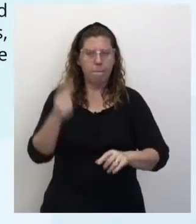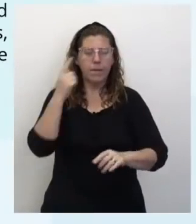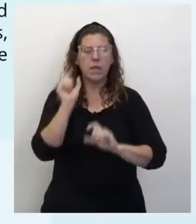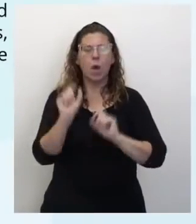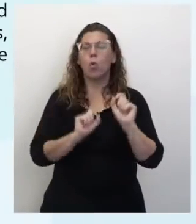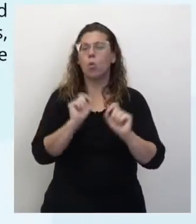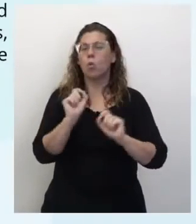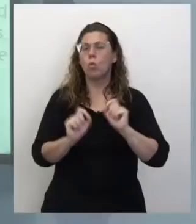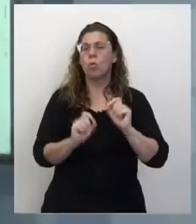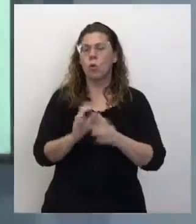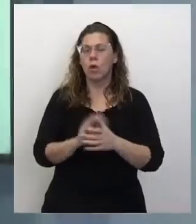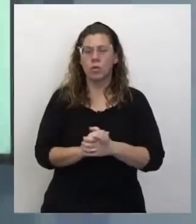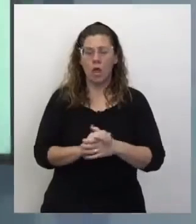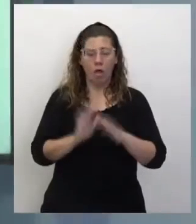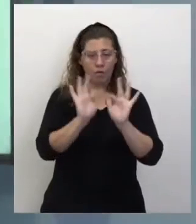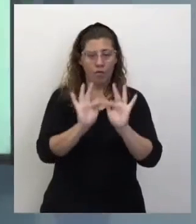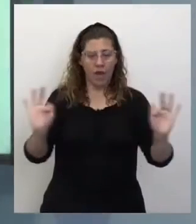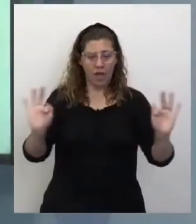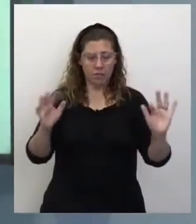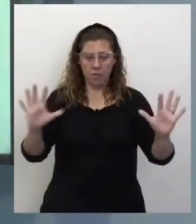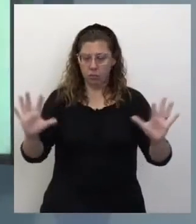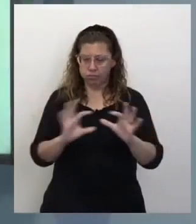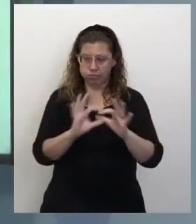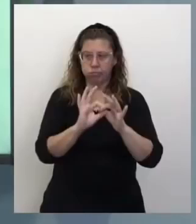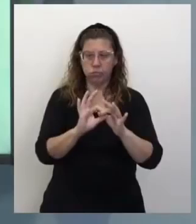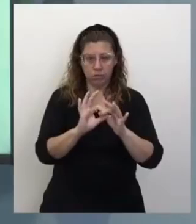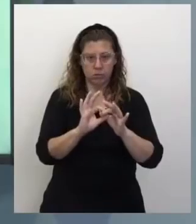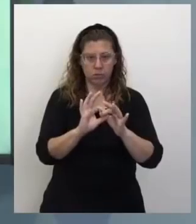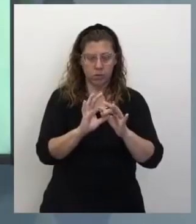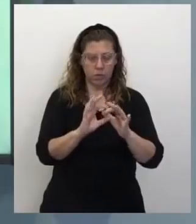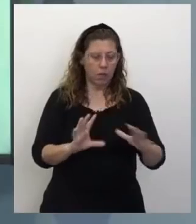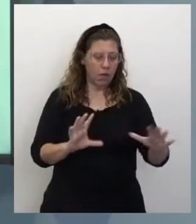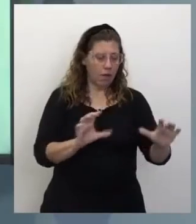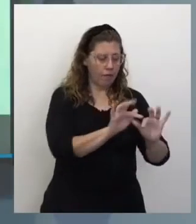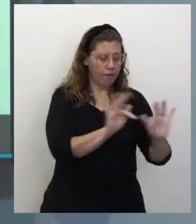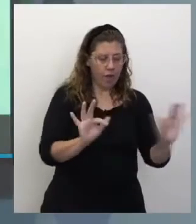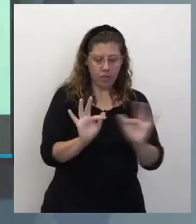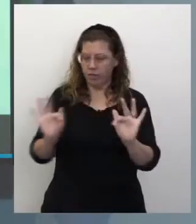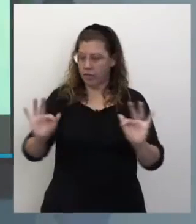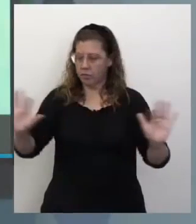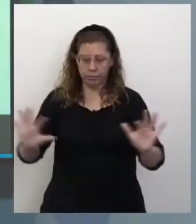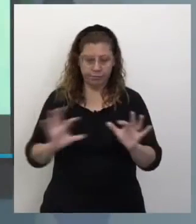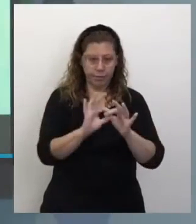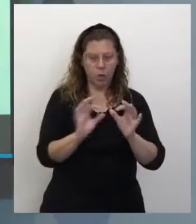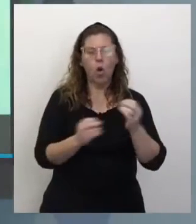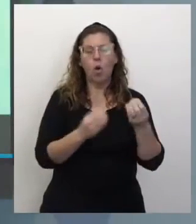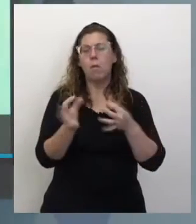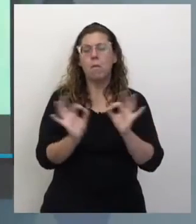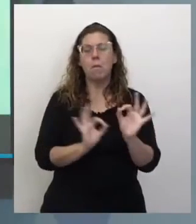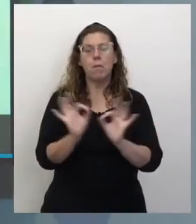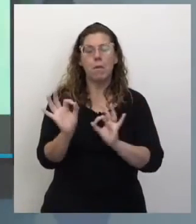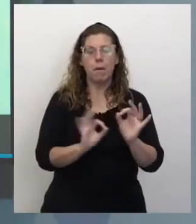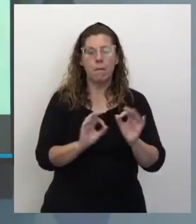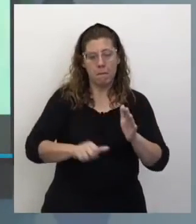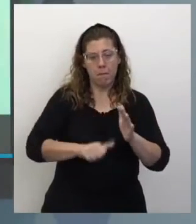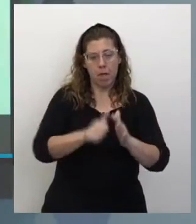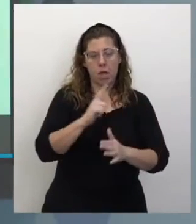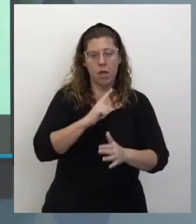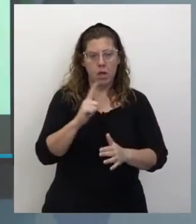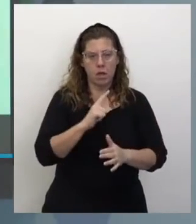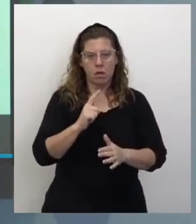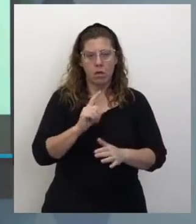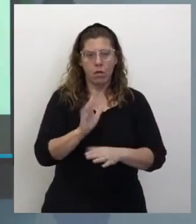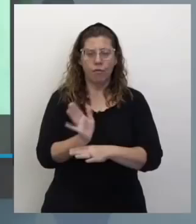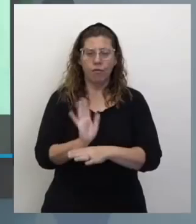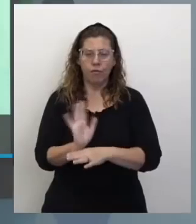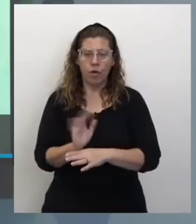pensar que uma frase tem que se conectar com a próxima, né? Como é que você cria essa conexão? É a mesma coisa que a gente tem, você presta num filme, por